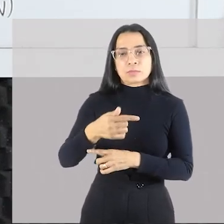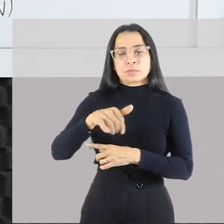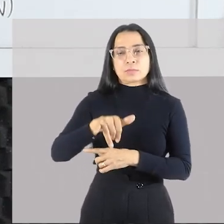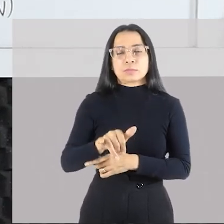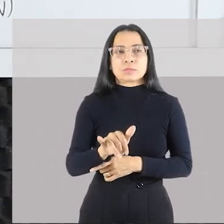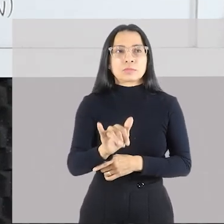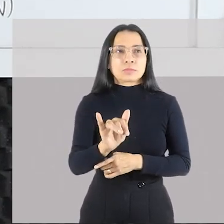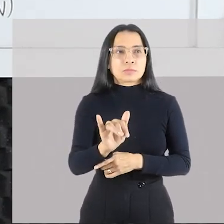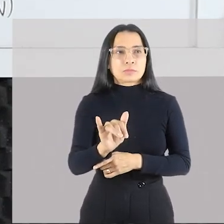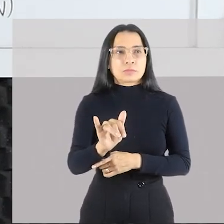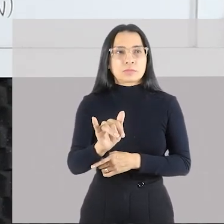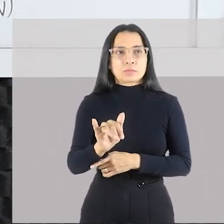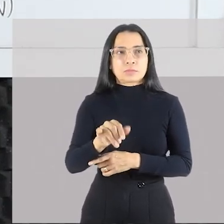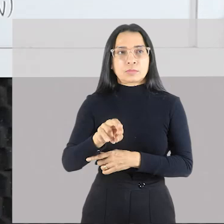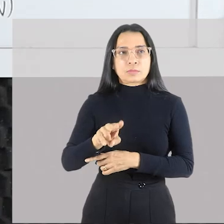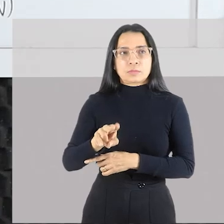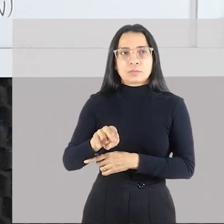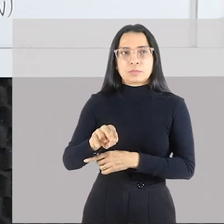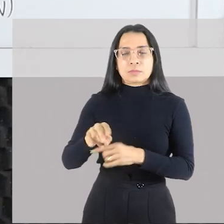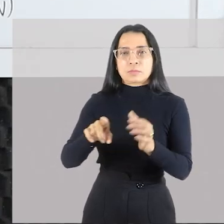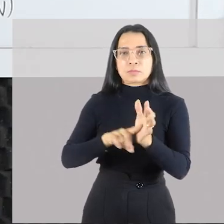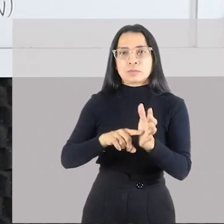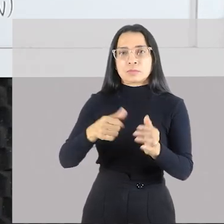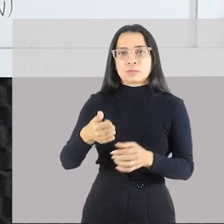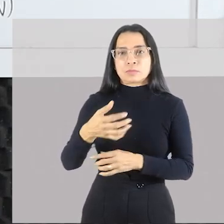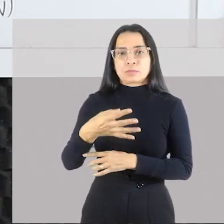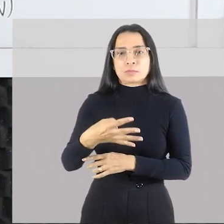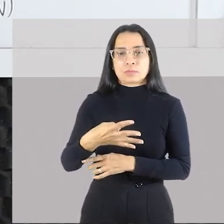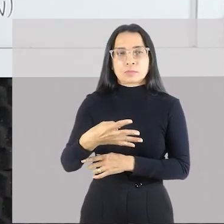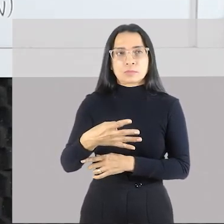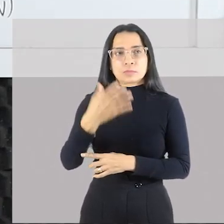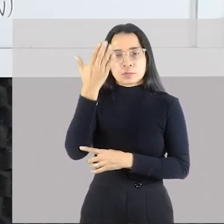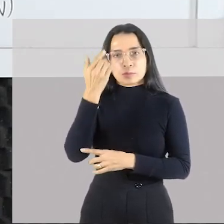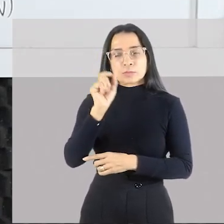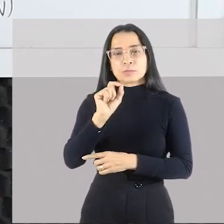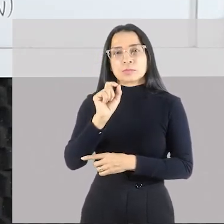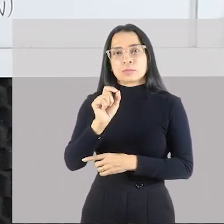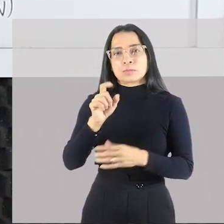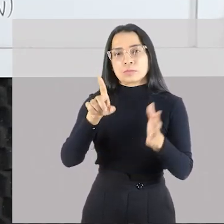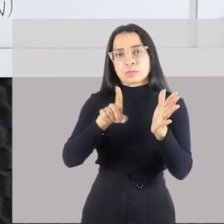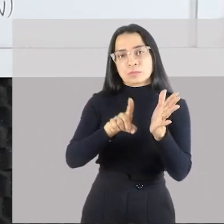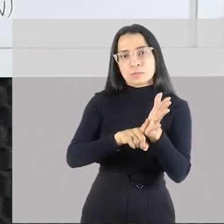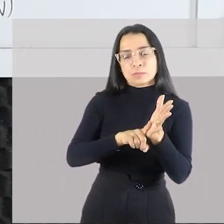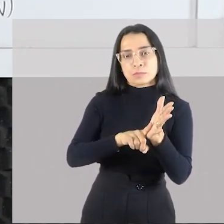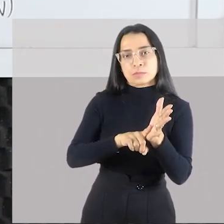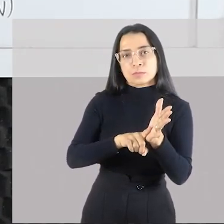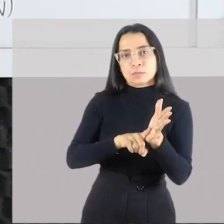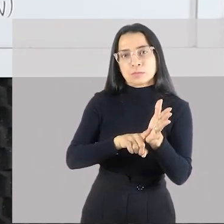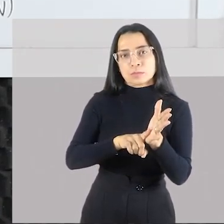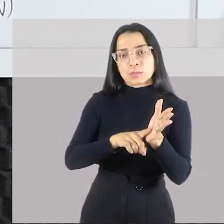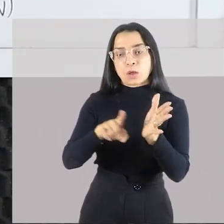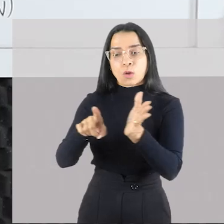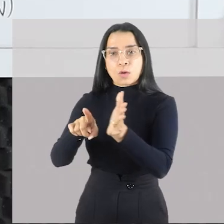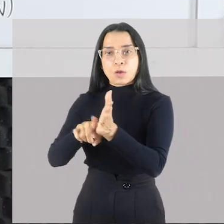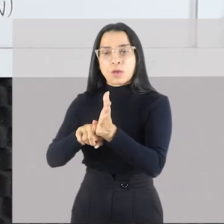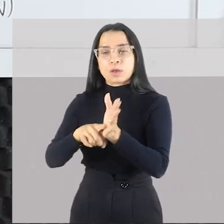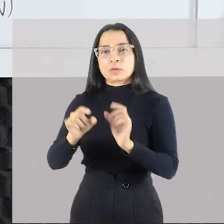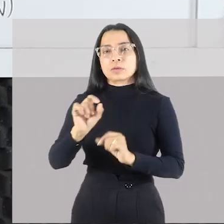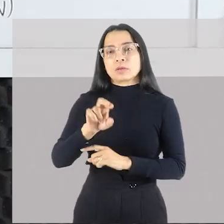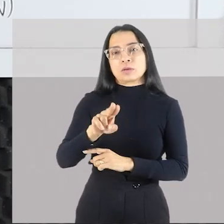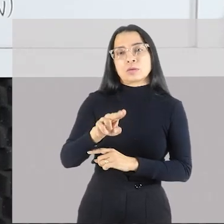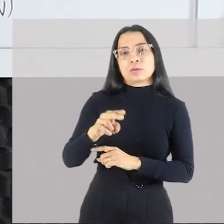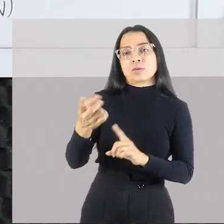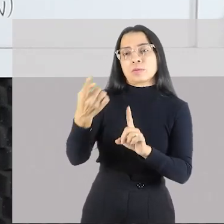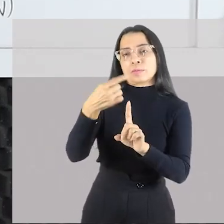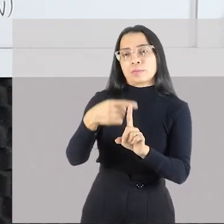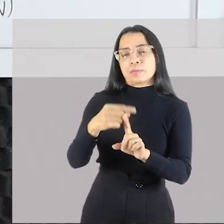7y igual a menos 14. Nós sabemos que menos com menos dá mais. Quando você divide